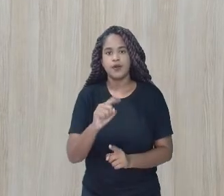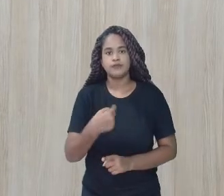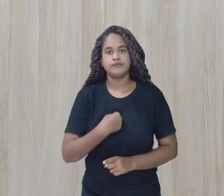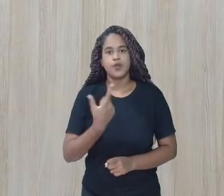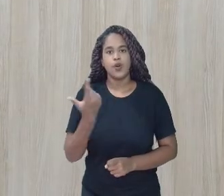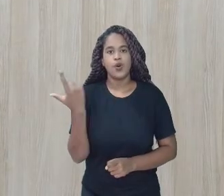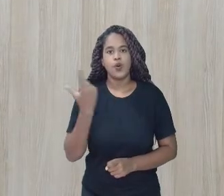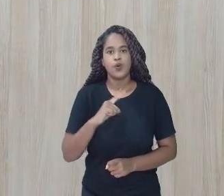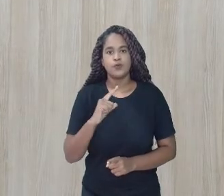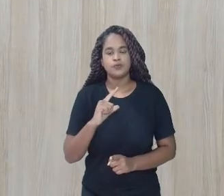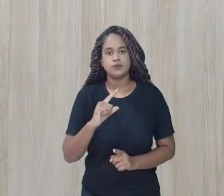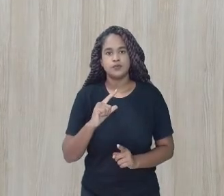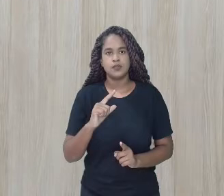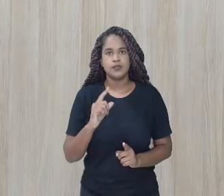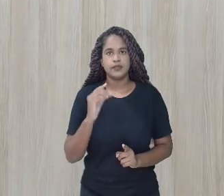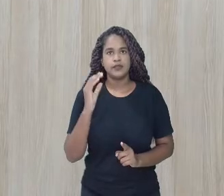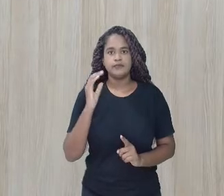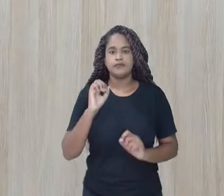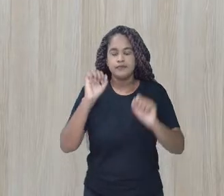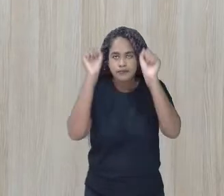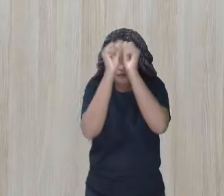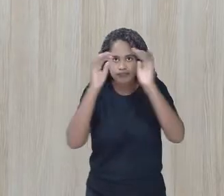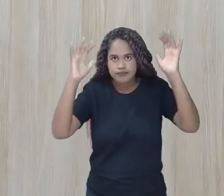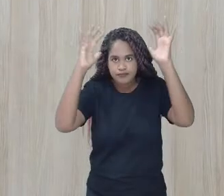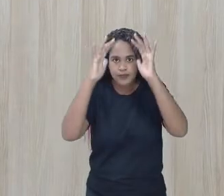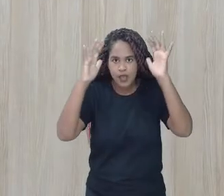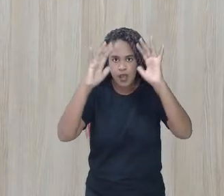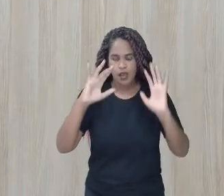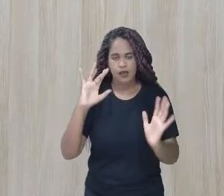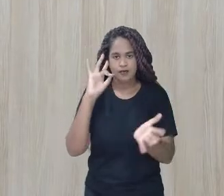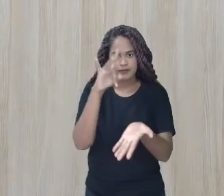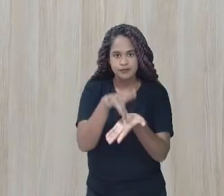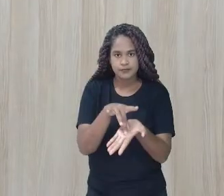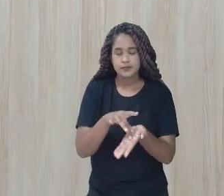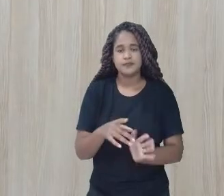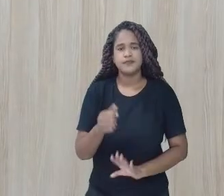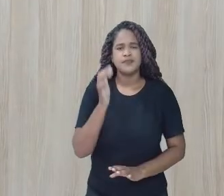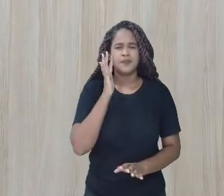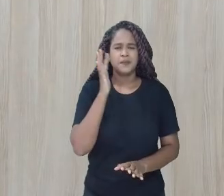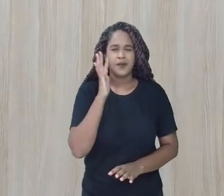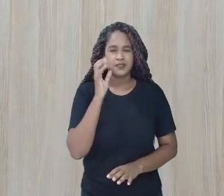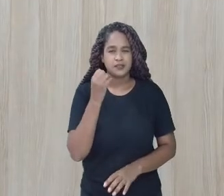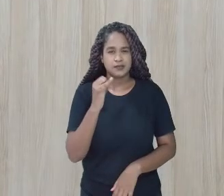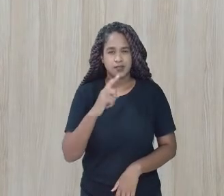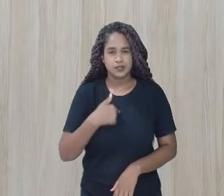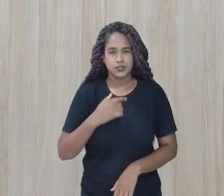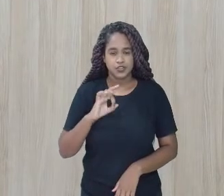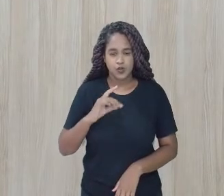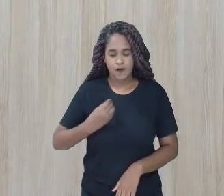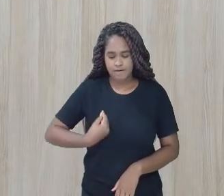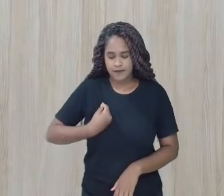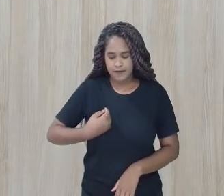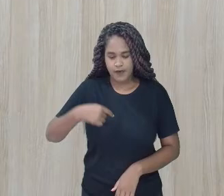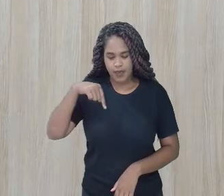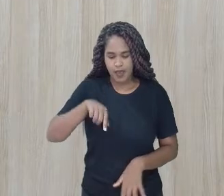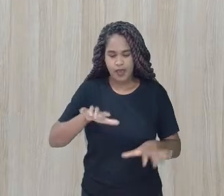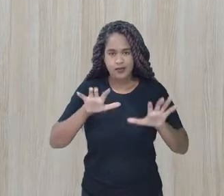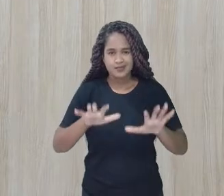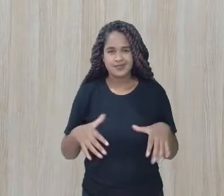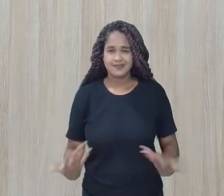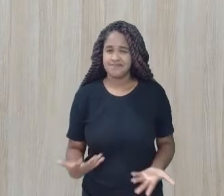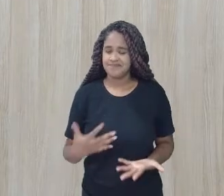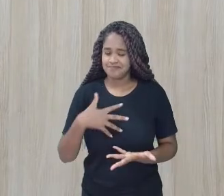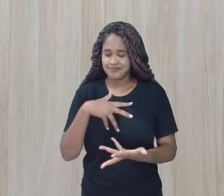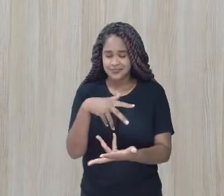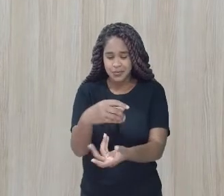necessidade de realidade. Porque imagina só, se a gente tivesse só a realidade para se viver. O mundo teria talvez menos